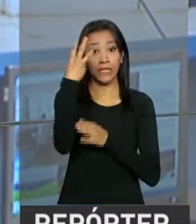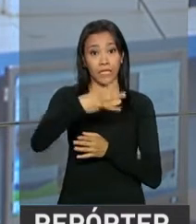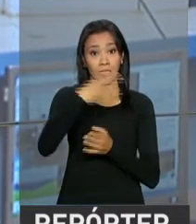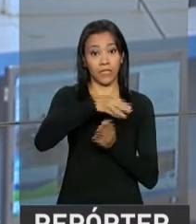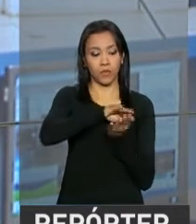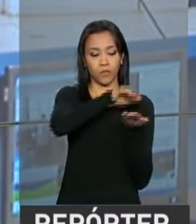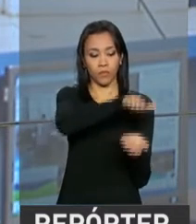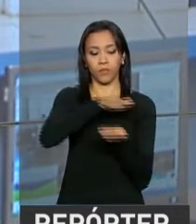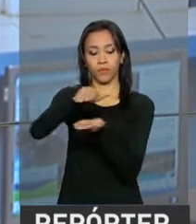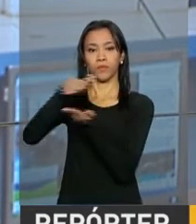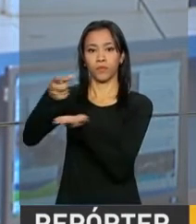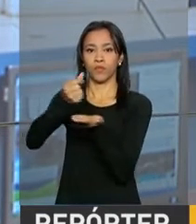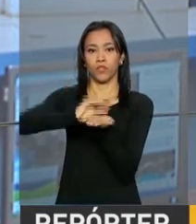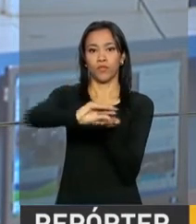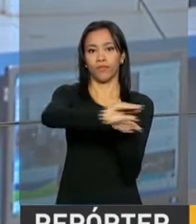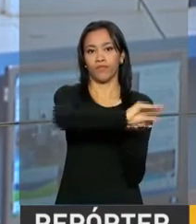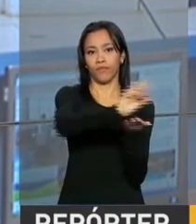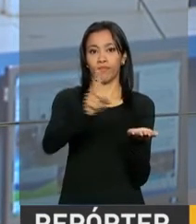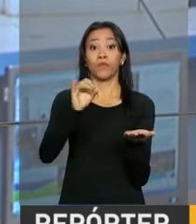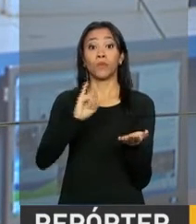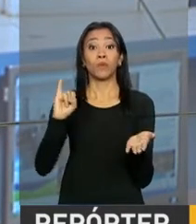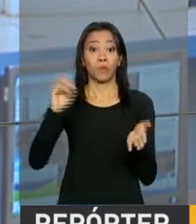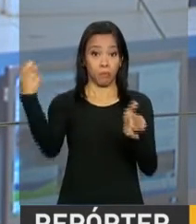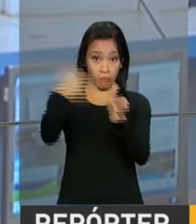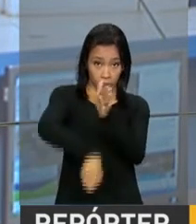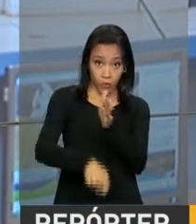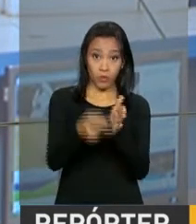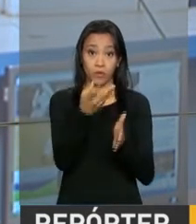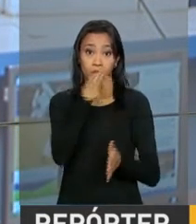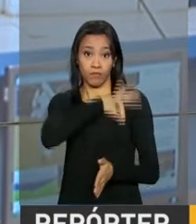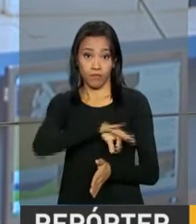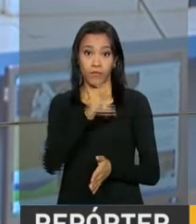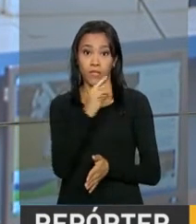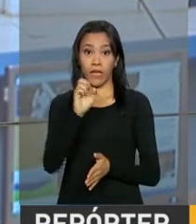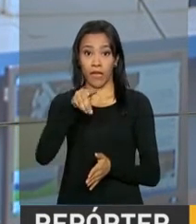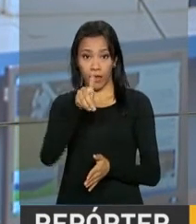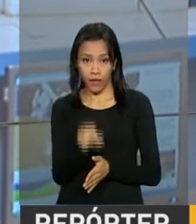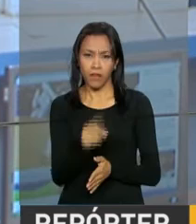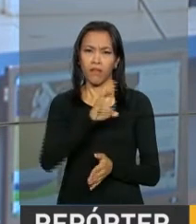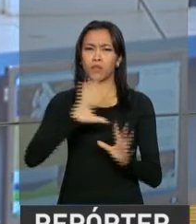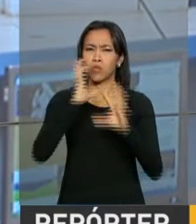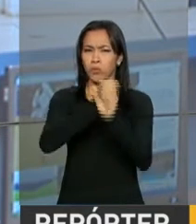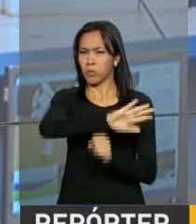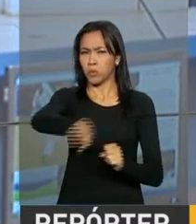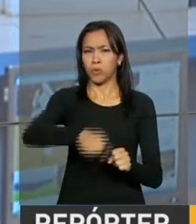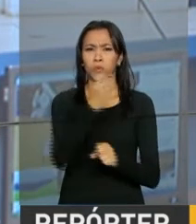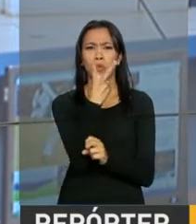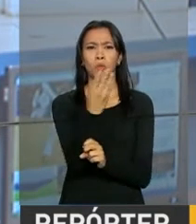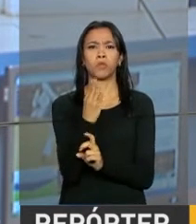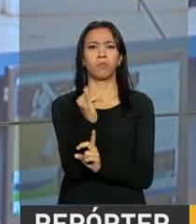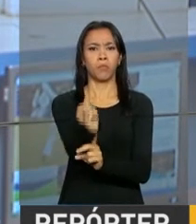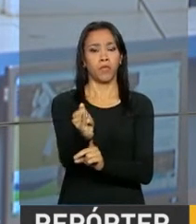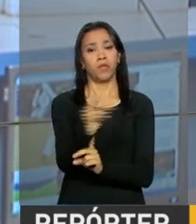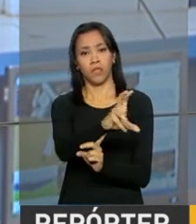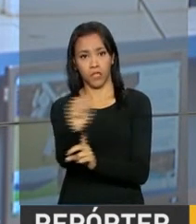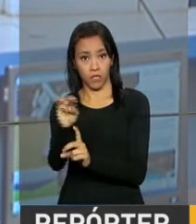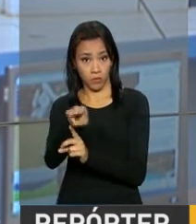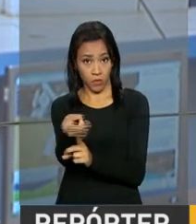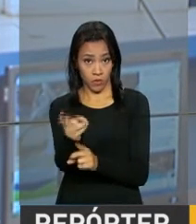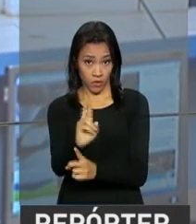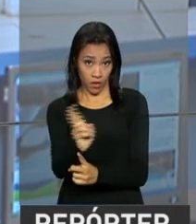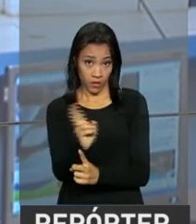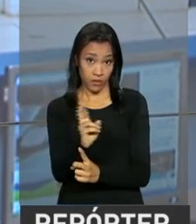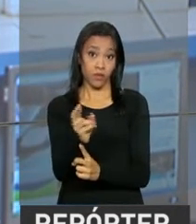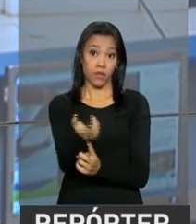do imposto de renda mais de um milhão e 900 mil contribuintes vão receber um total de dois bilhões e meio de reais